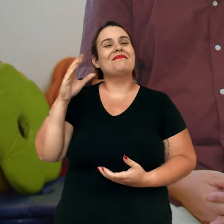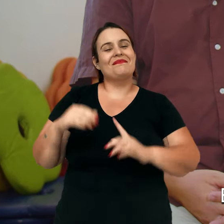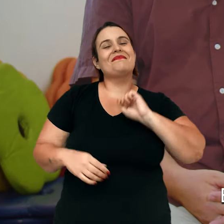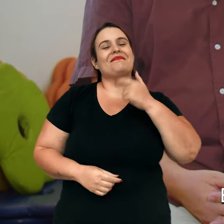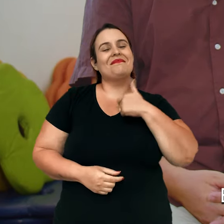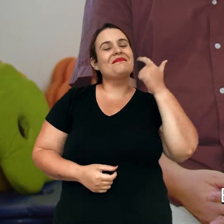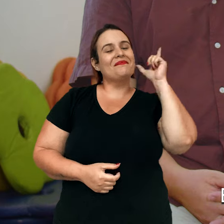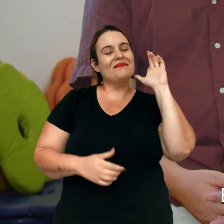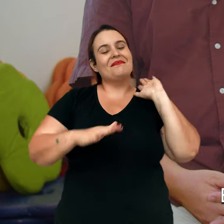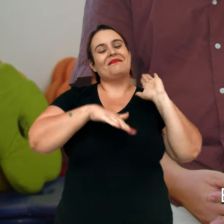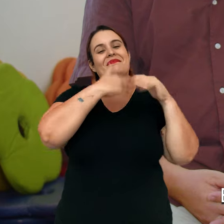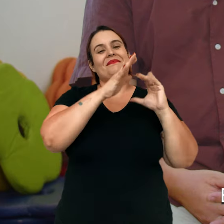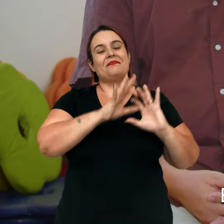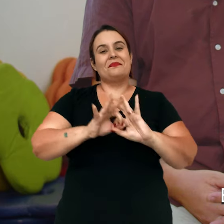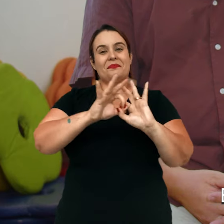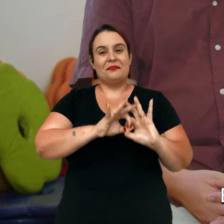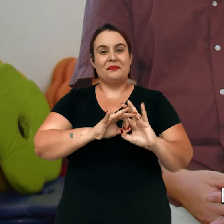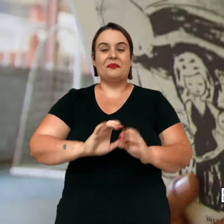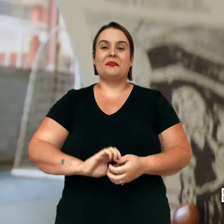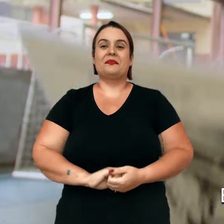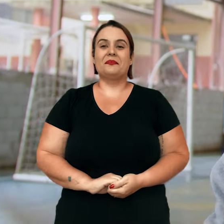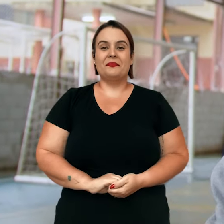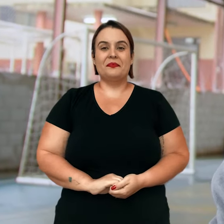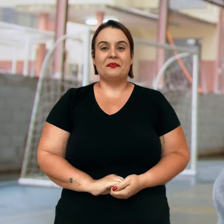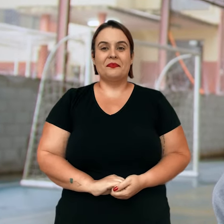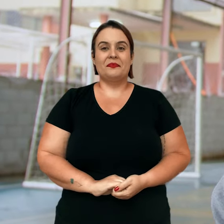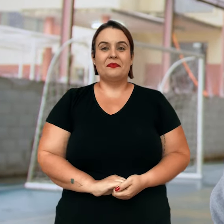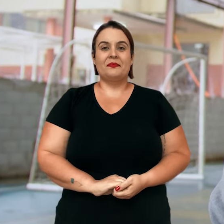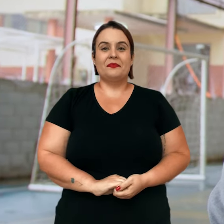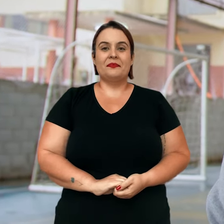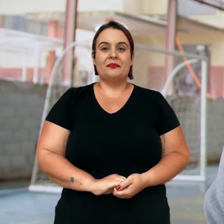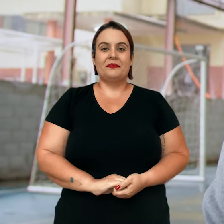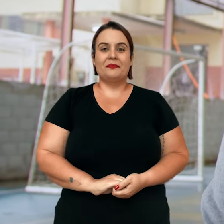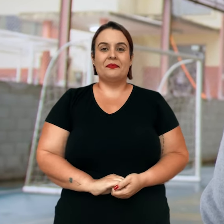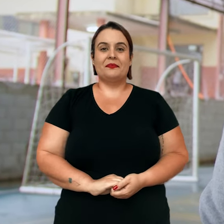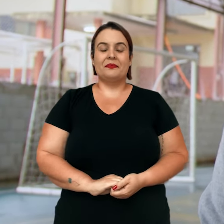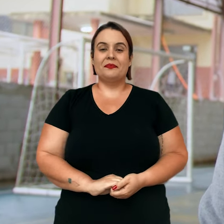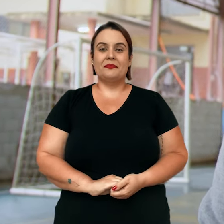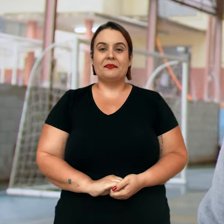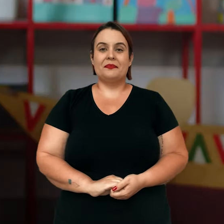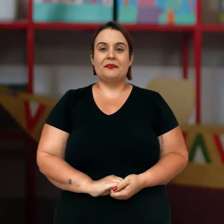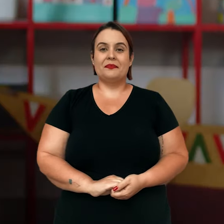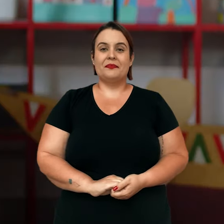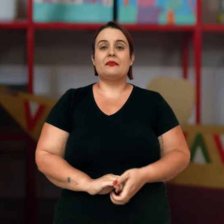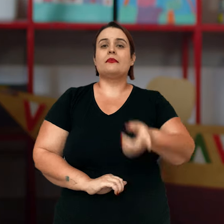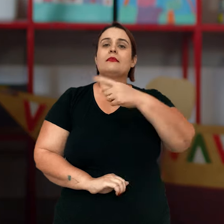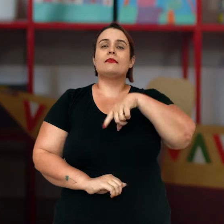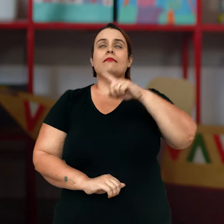conhecimento, e a gente consegue construir juntos. A aluna, sentada na quadra, baixa o livro e sorri. Eles trouxeram